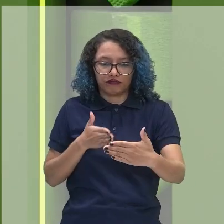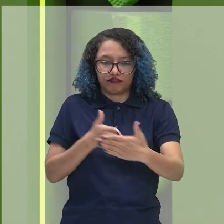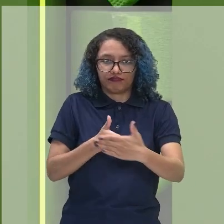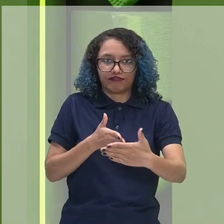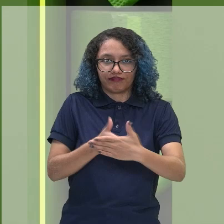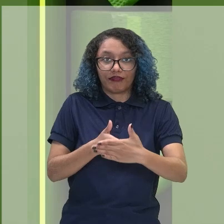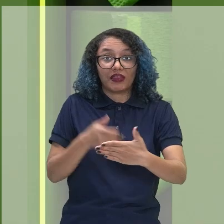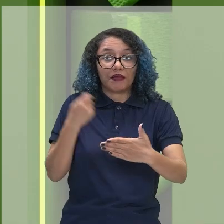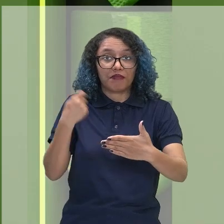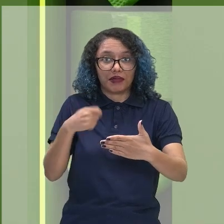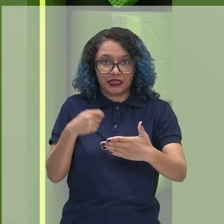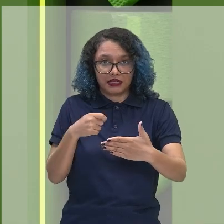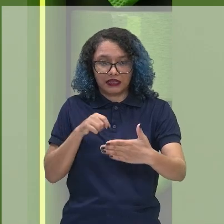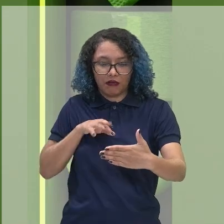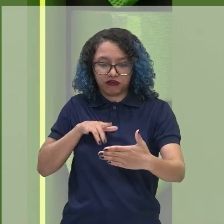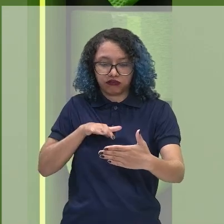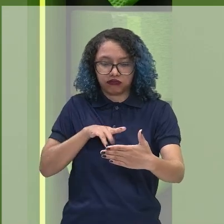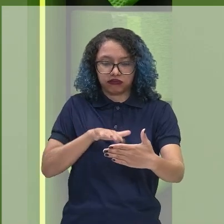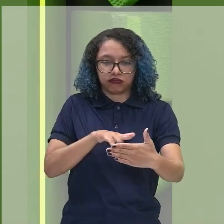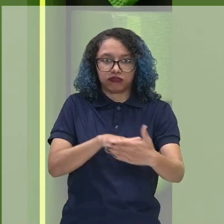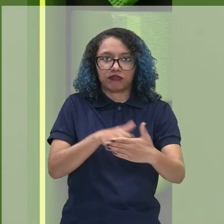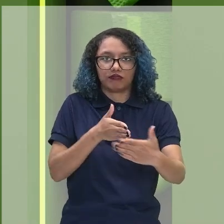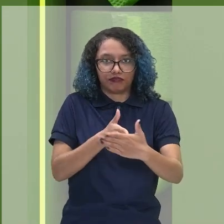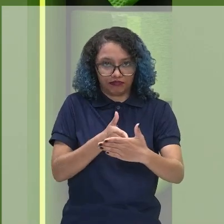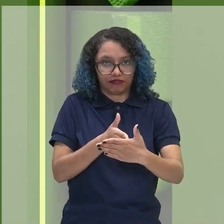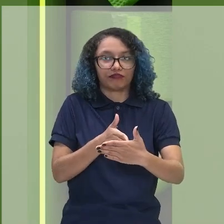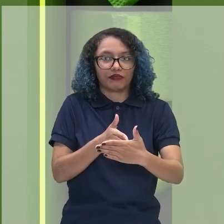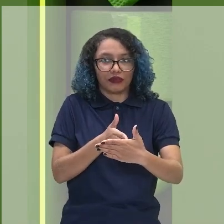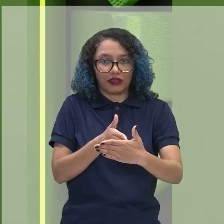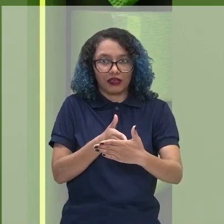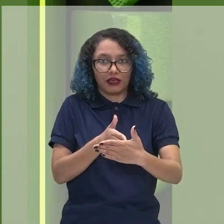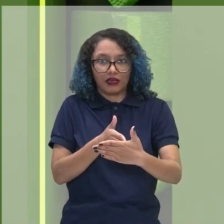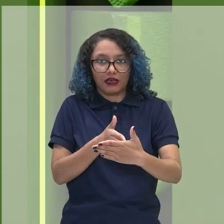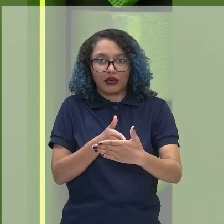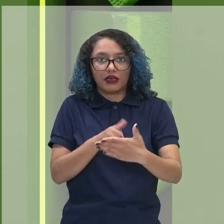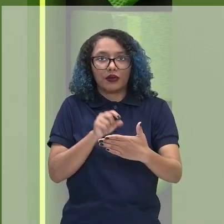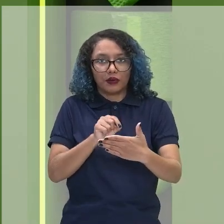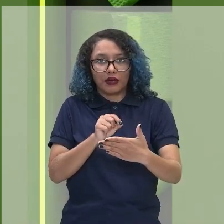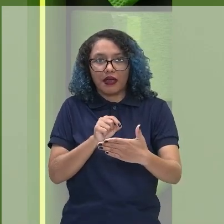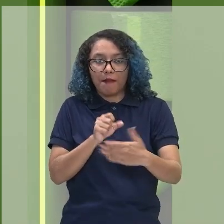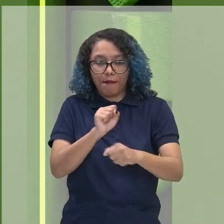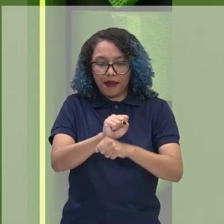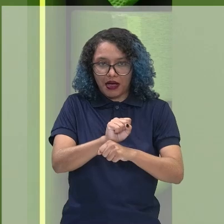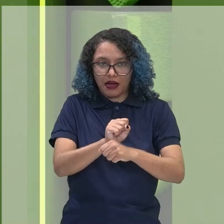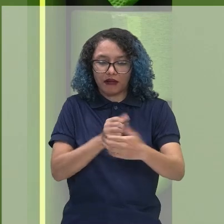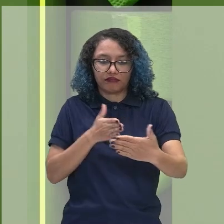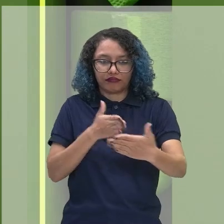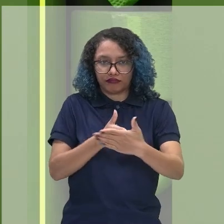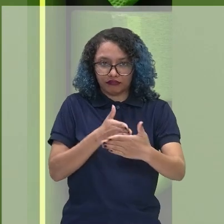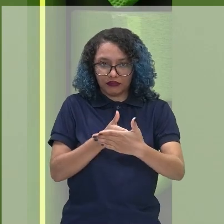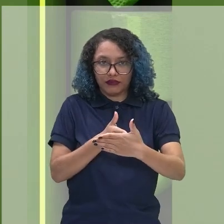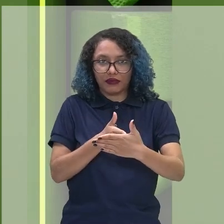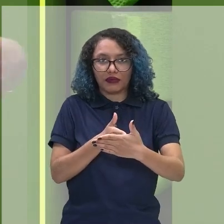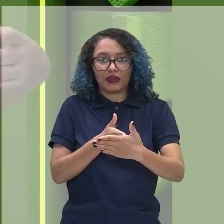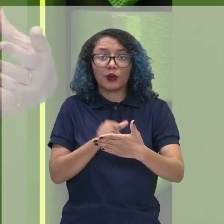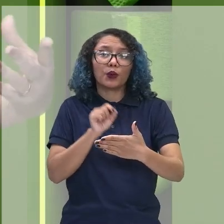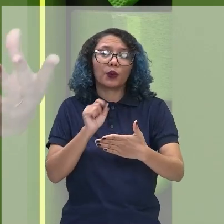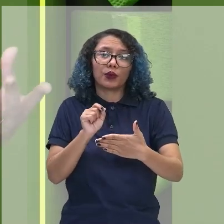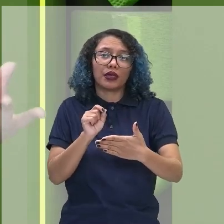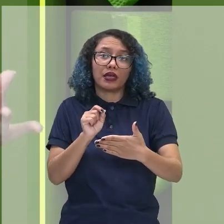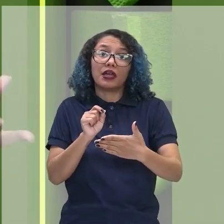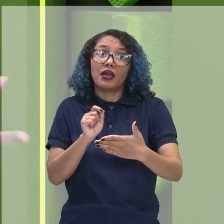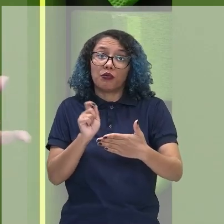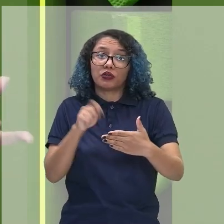em algum percurso, e aí esse rio ele vai ficar ali represado. Essa represa então pode